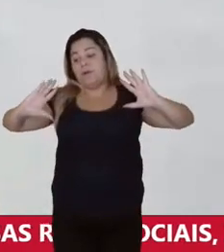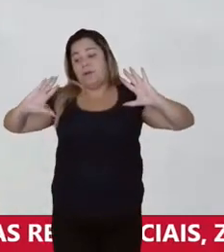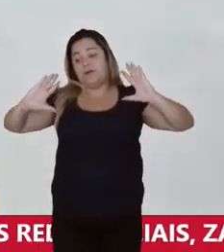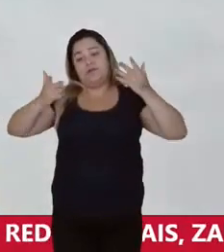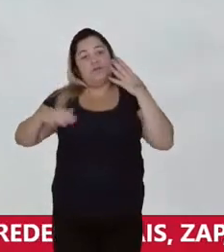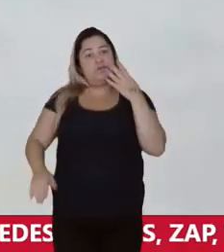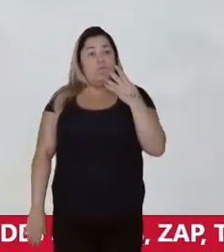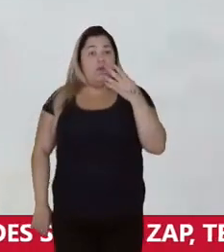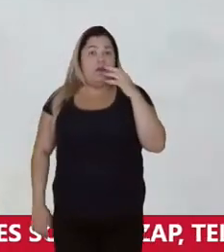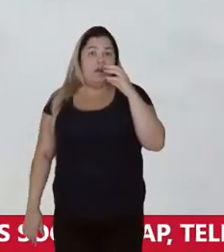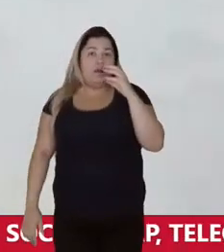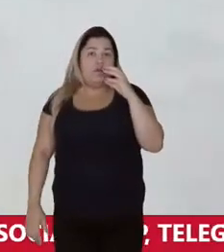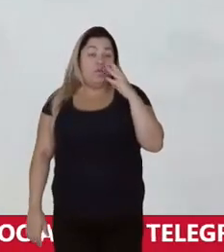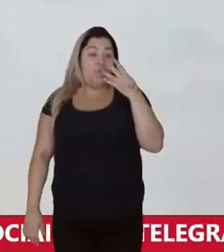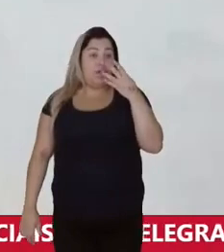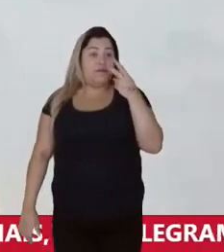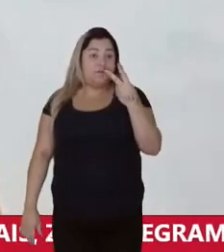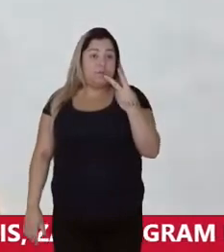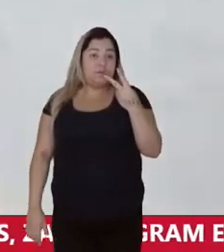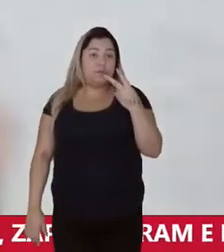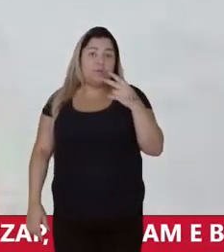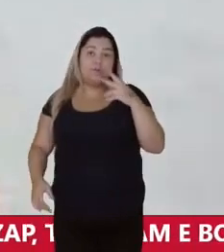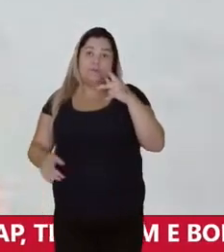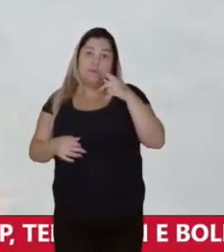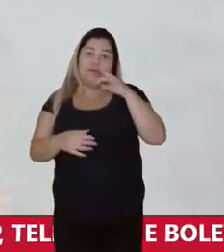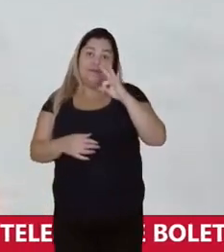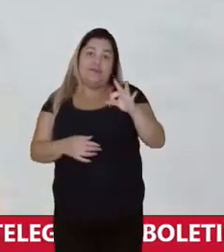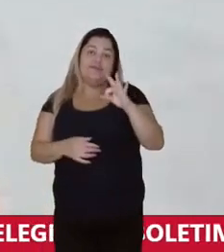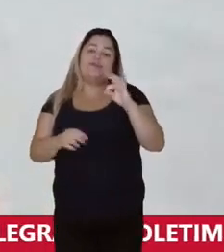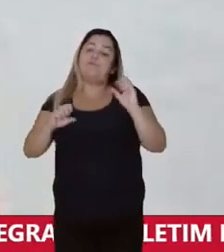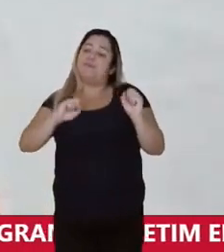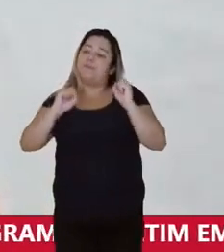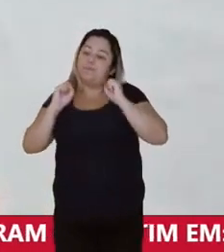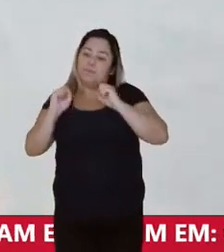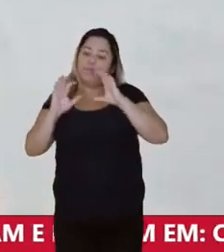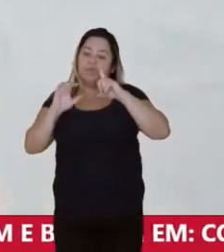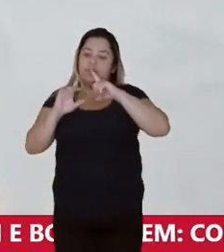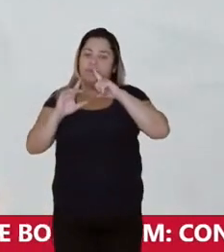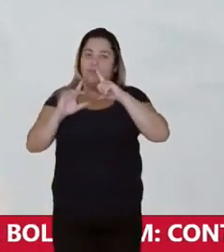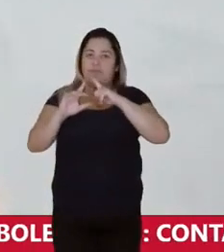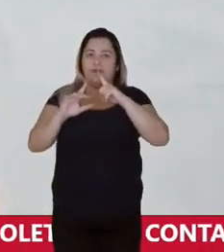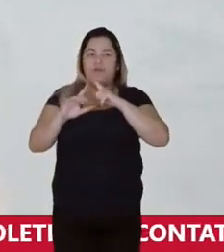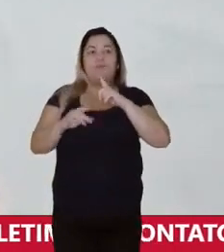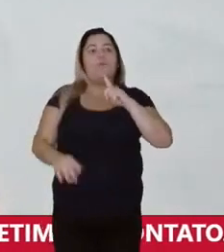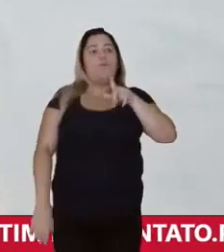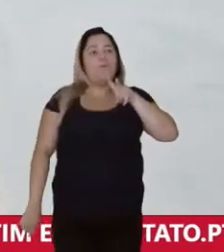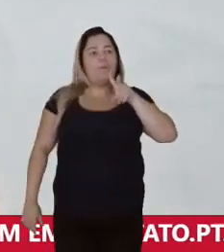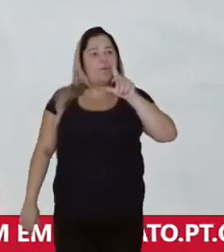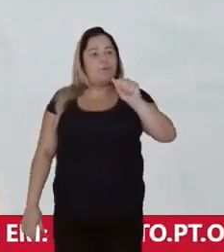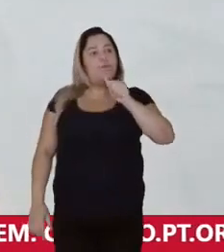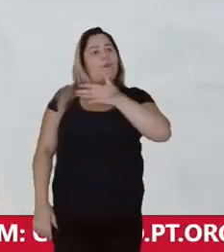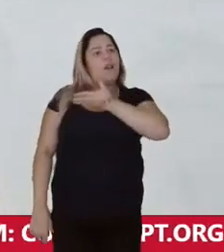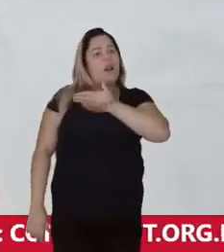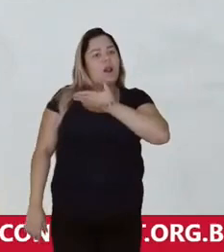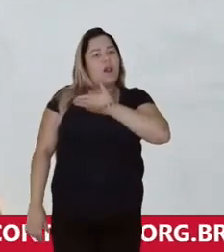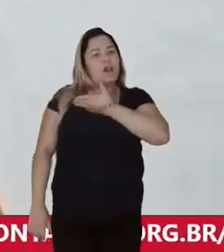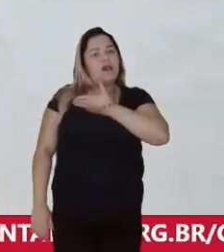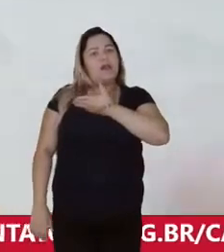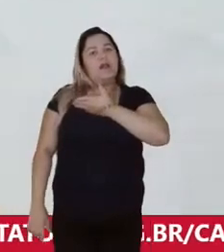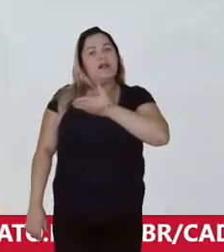desses 42 anos do PT, é poder ter o nosso querido Lula, que